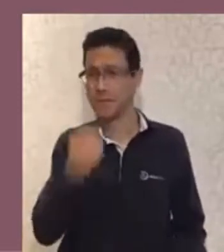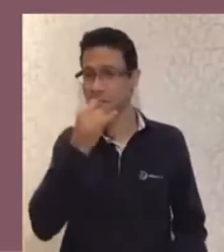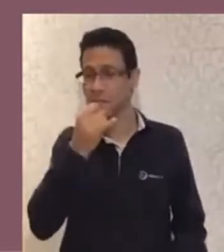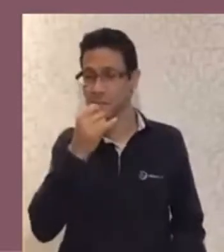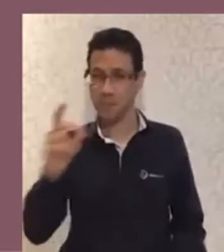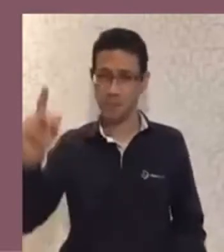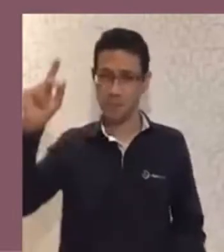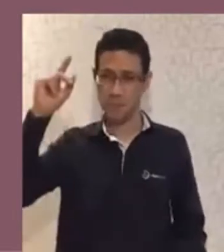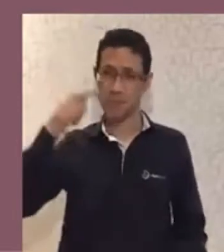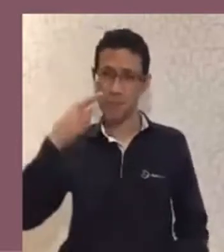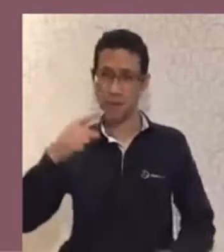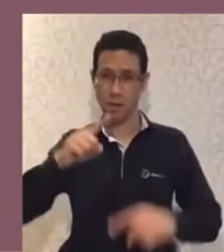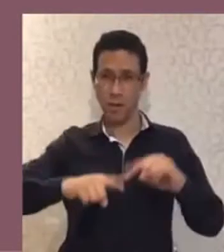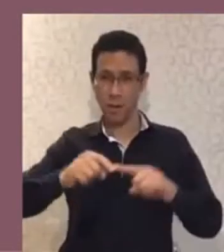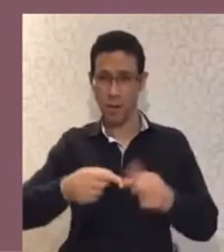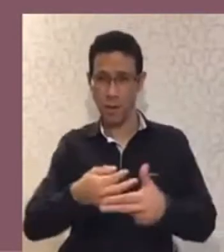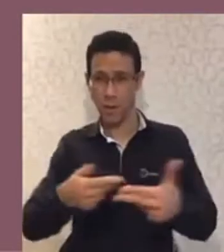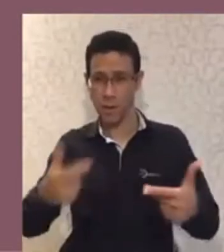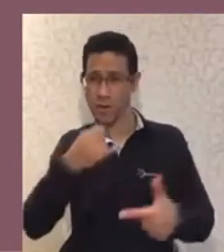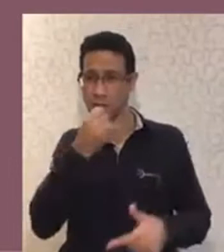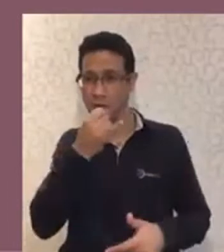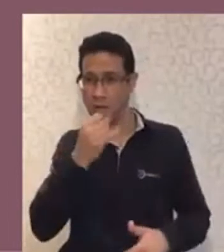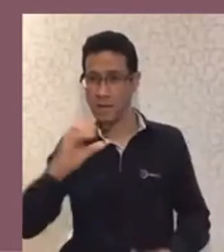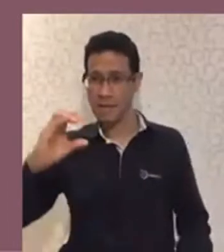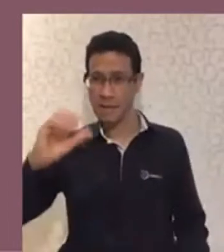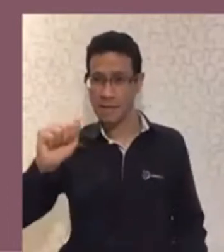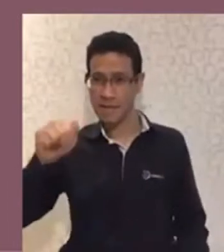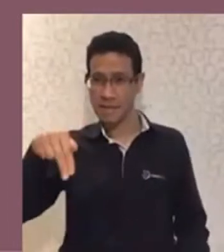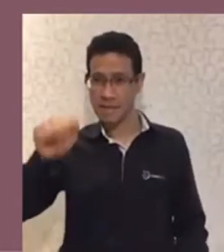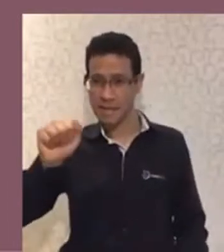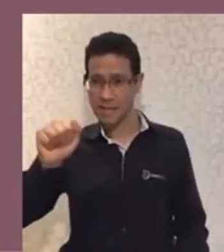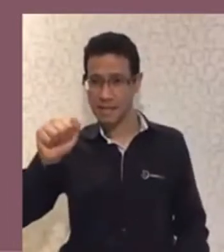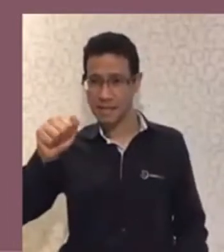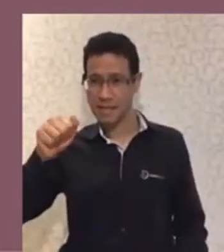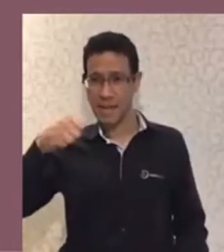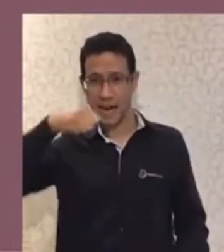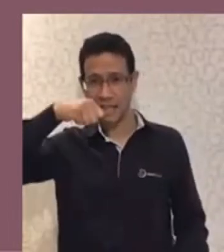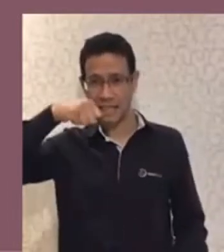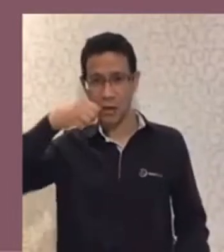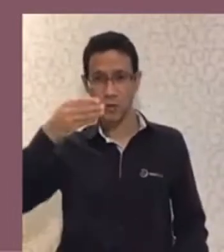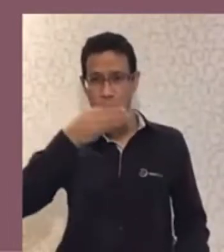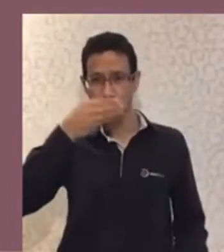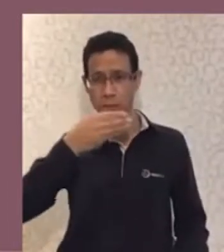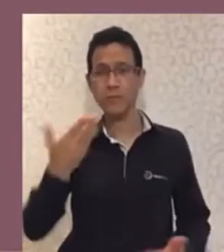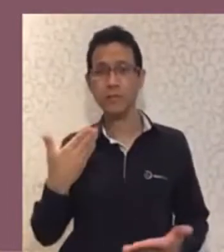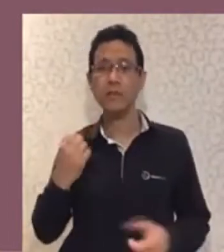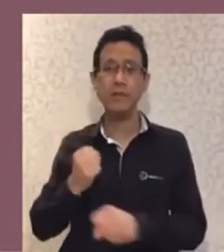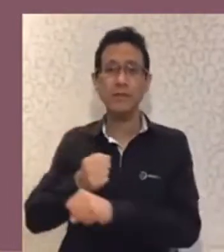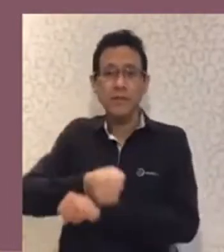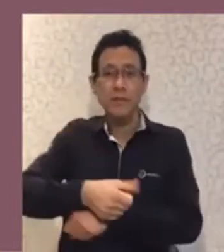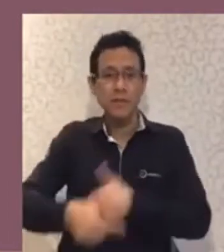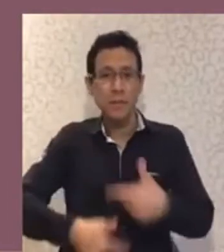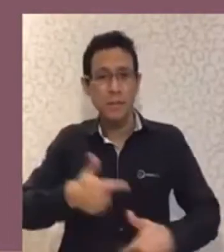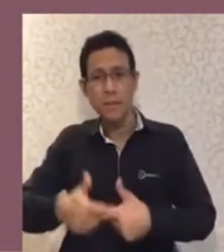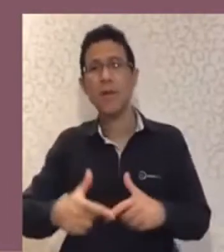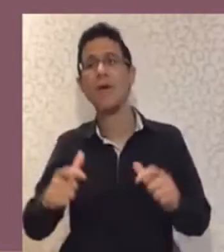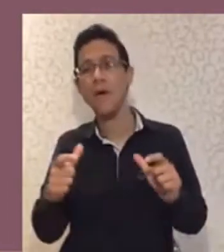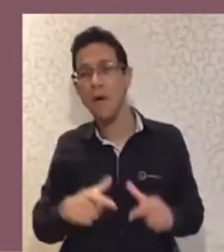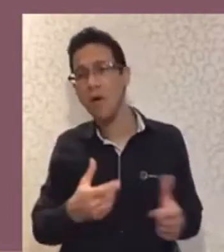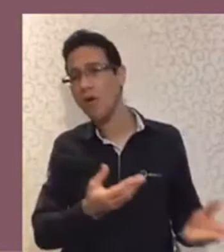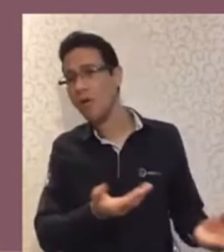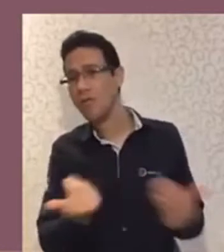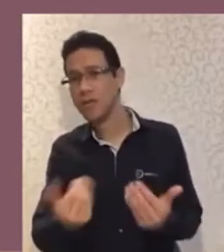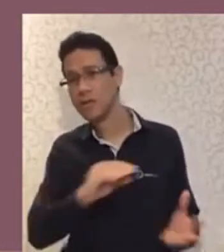era a plantação de cana, de onde vieram os escravizados? De regiões da